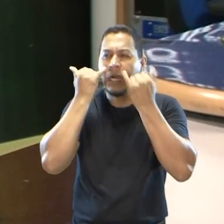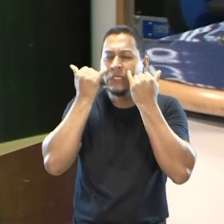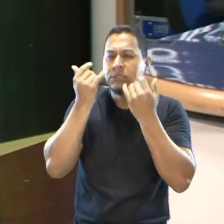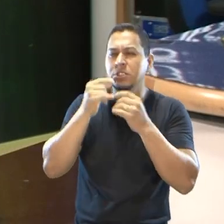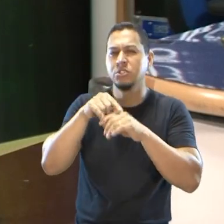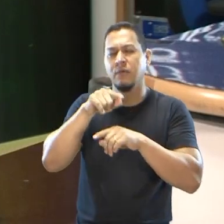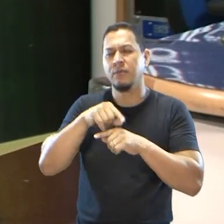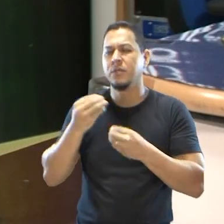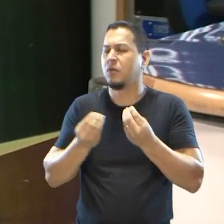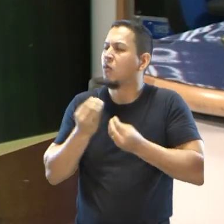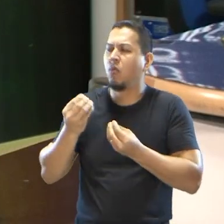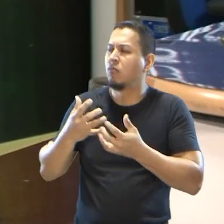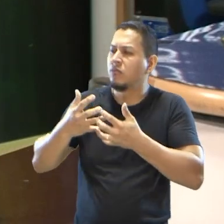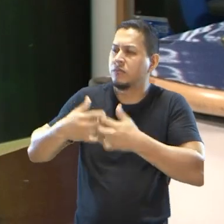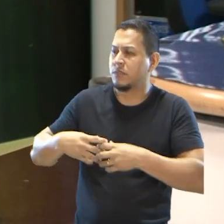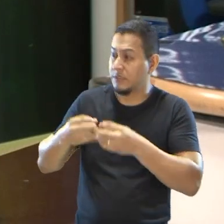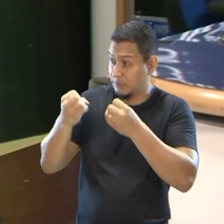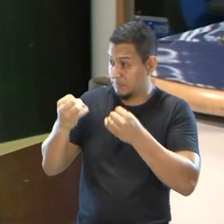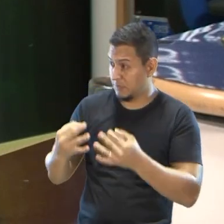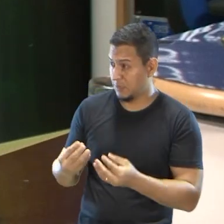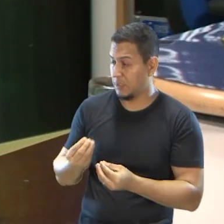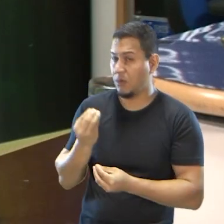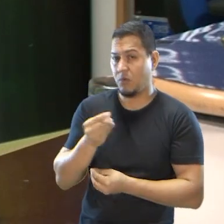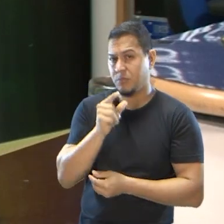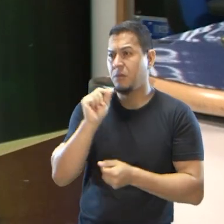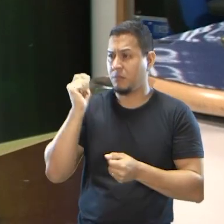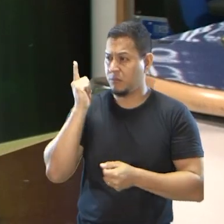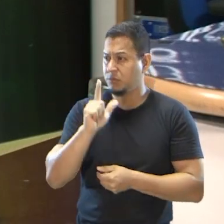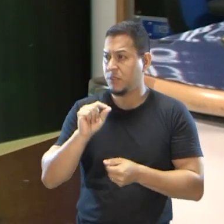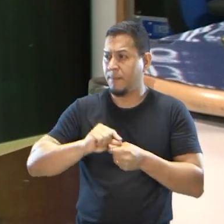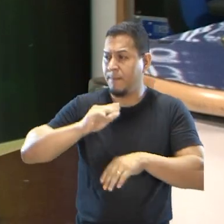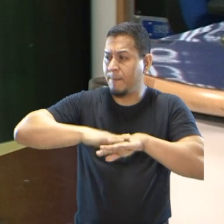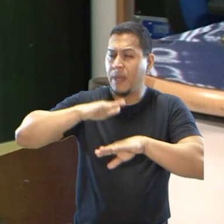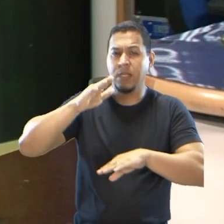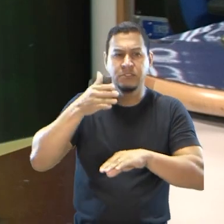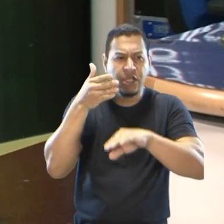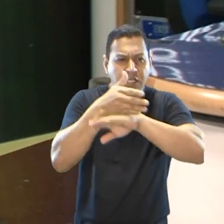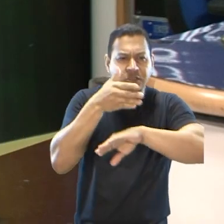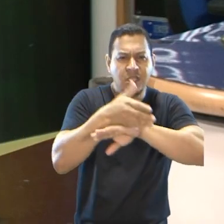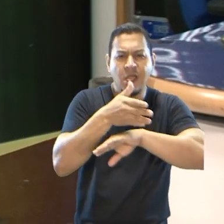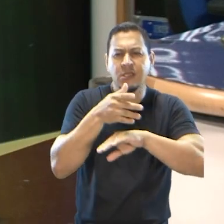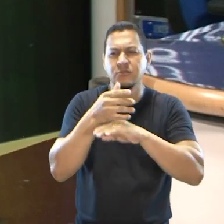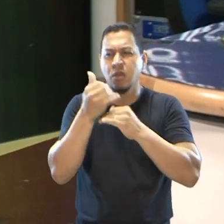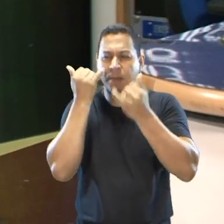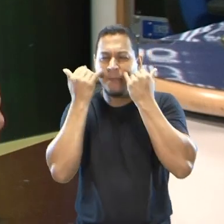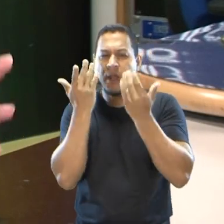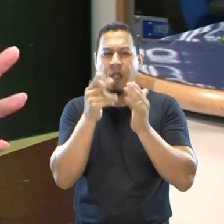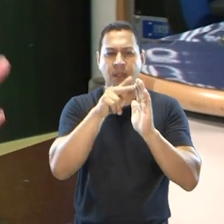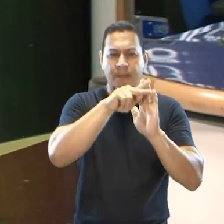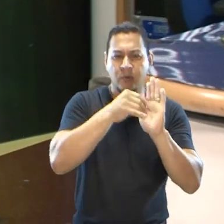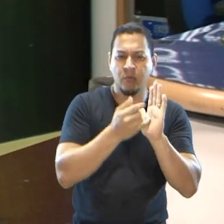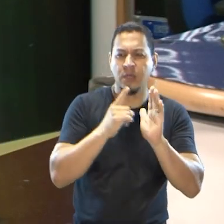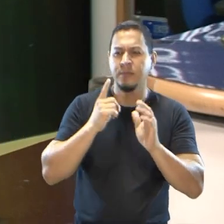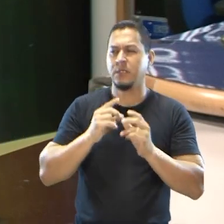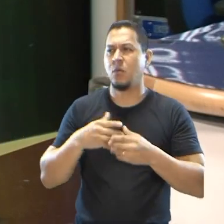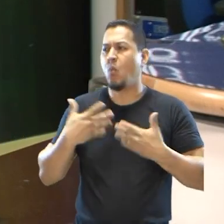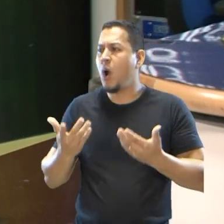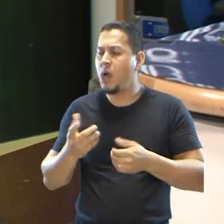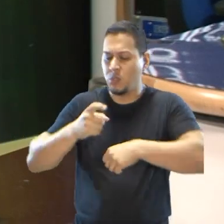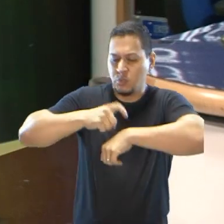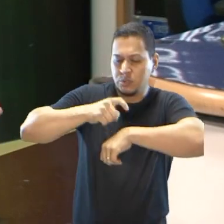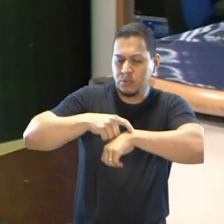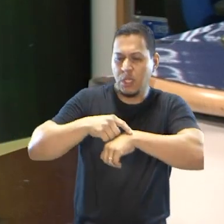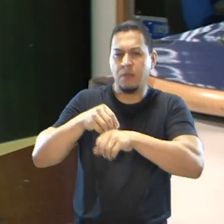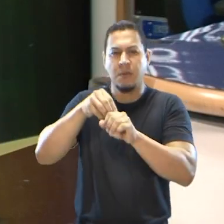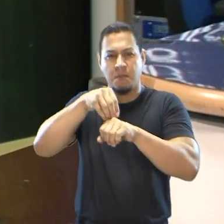saúde e biodiversidade. Fala pra gente como ele faz para ter mais acesso ao programa, quando normalmente sai